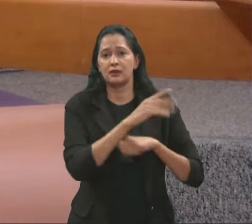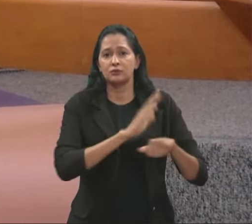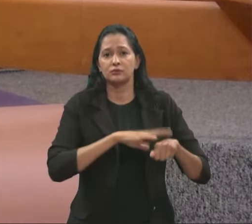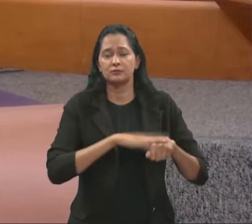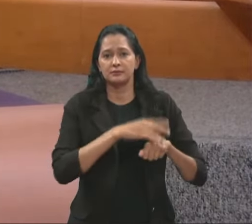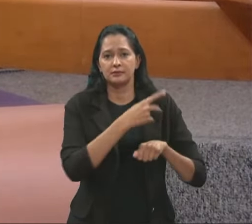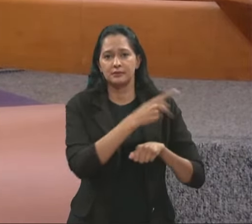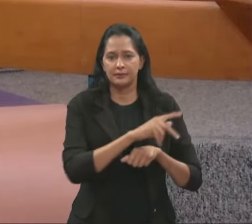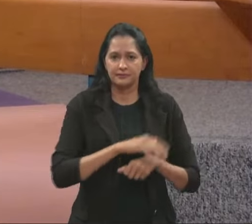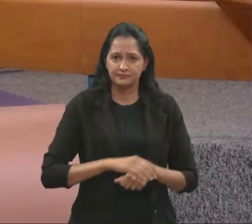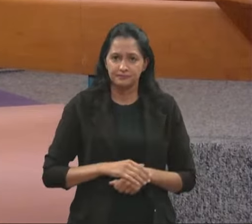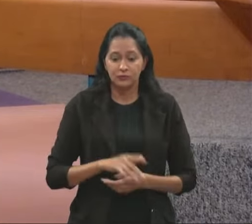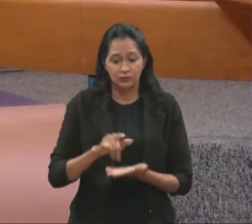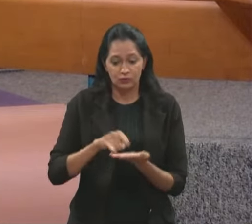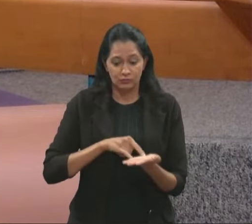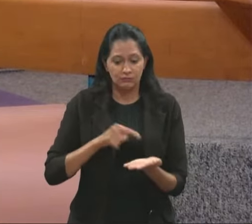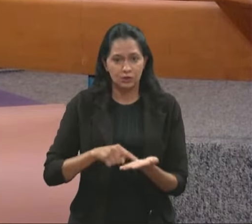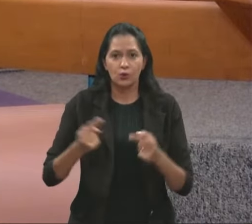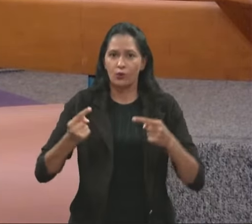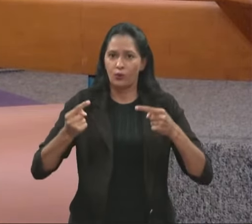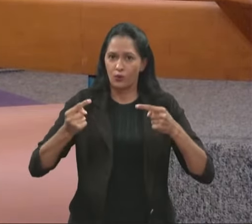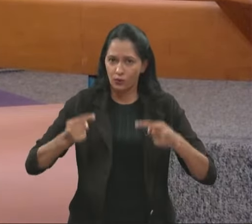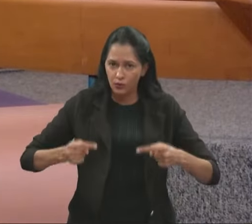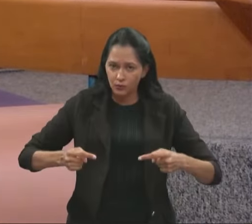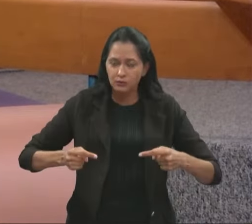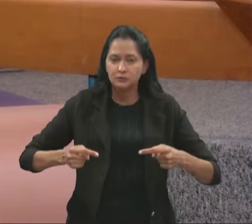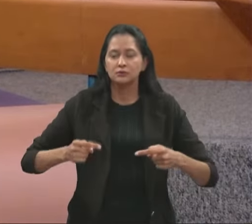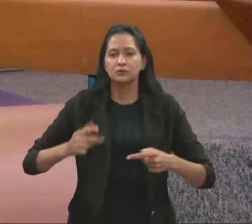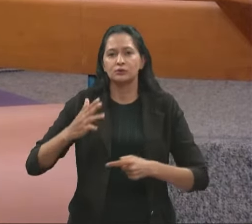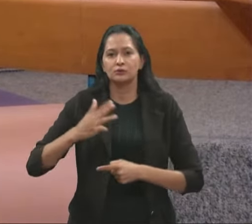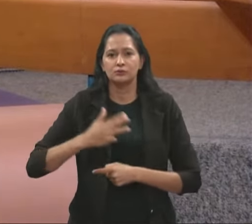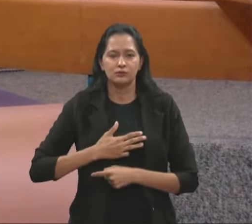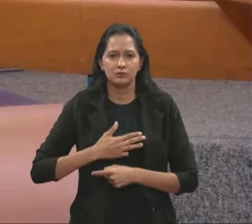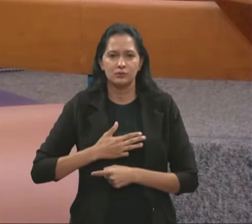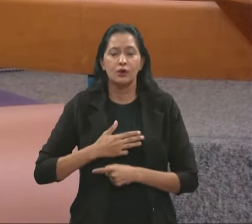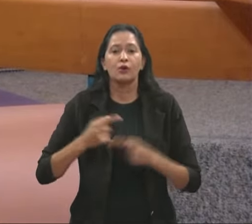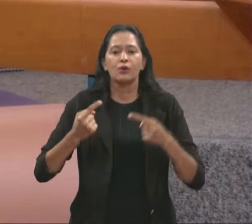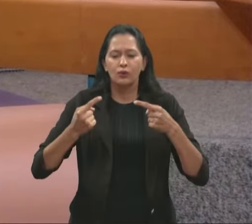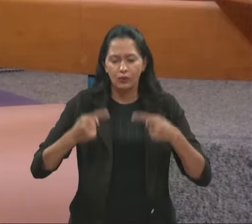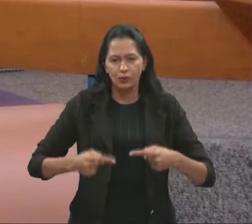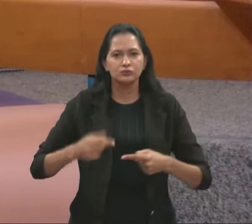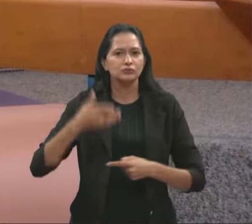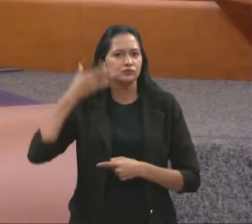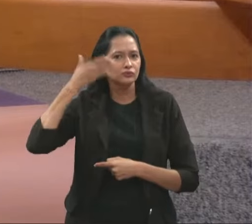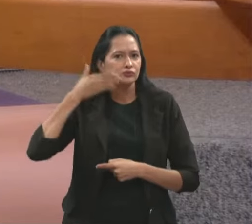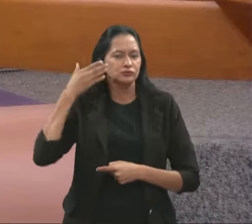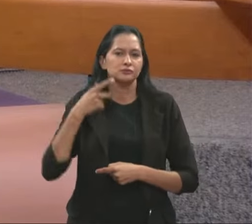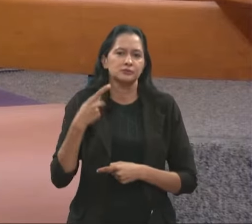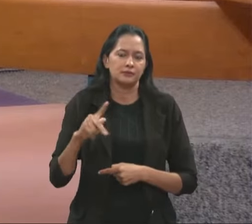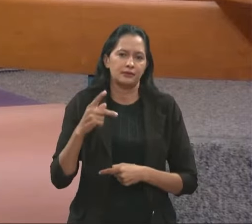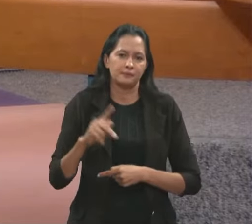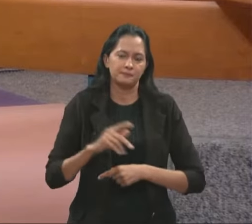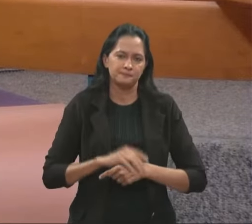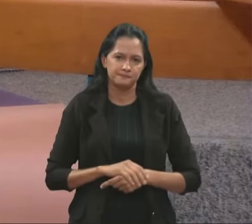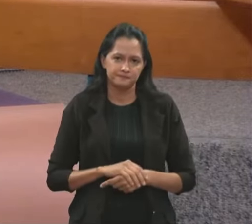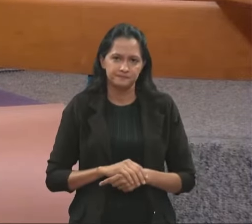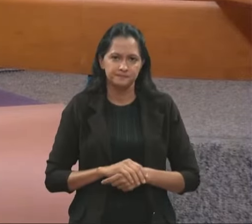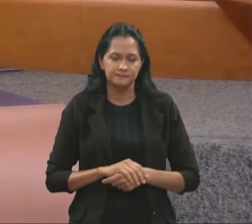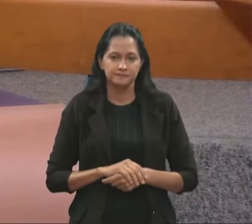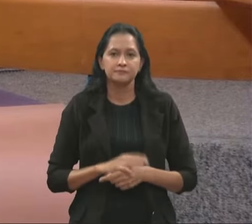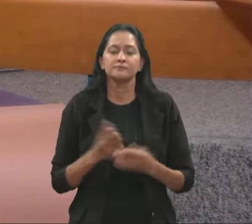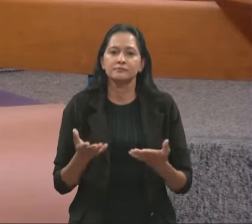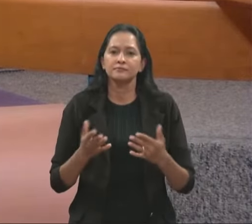moção de repúdio era para repudiar a fala do presidente Luiz Inácio Lula da Silva. E eu quero